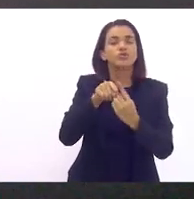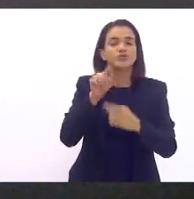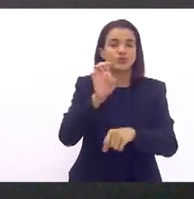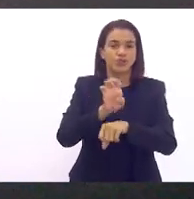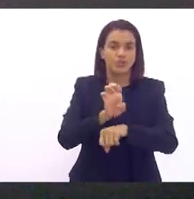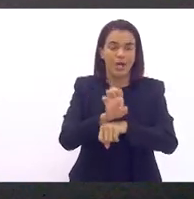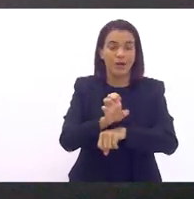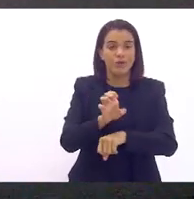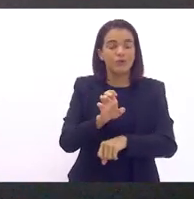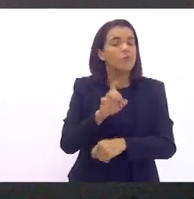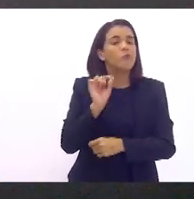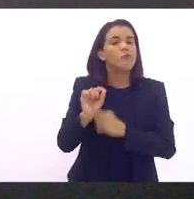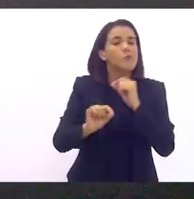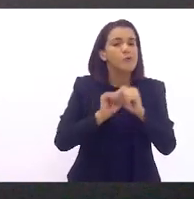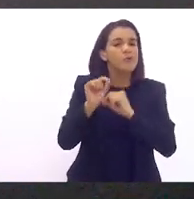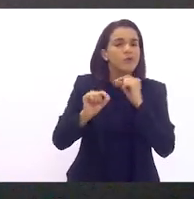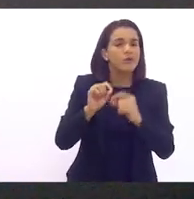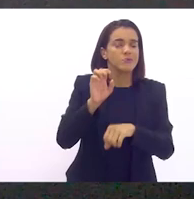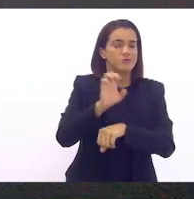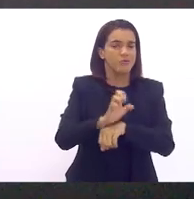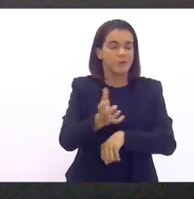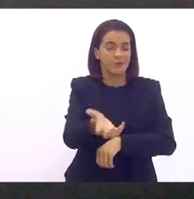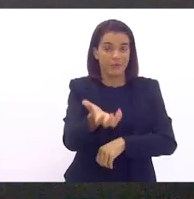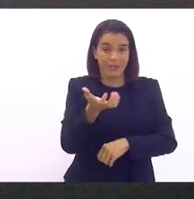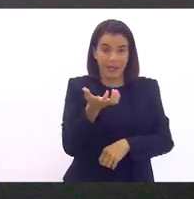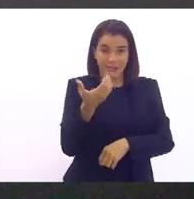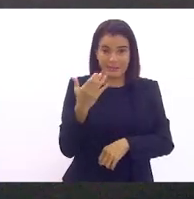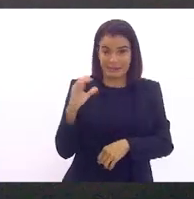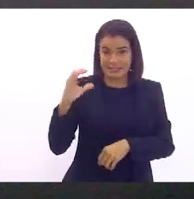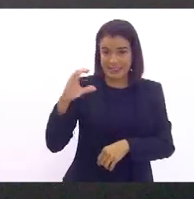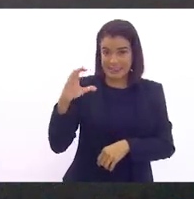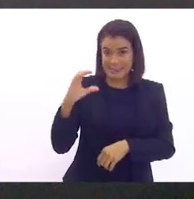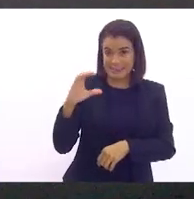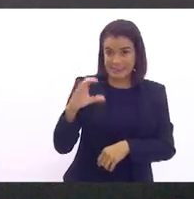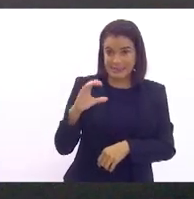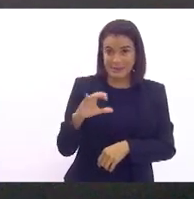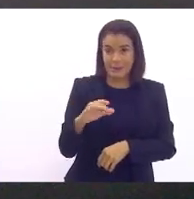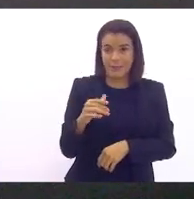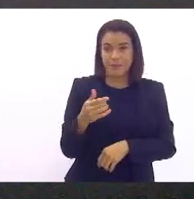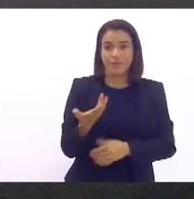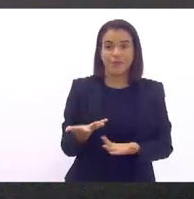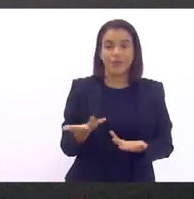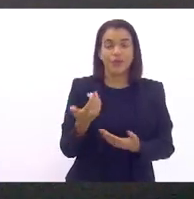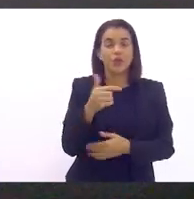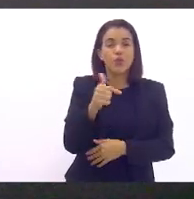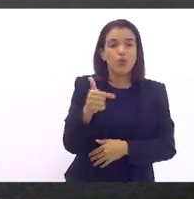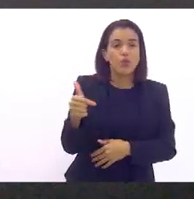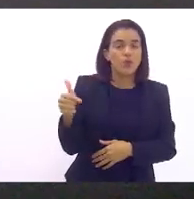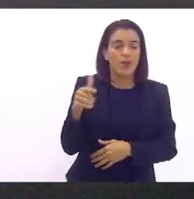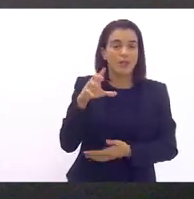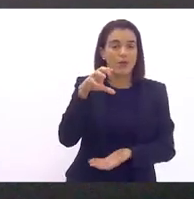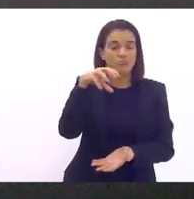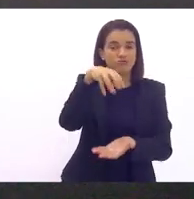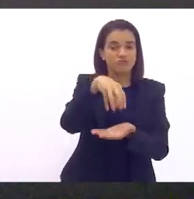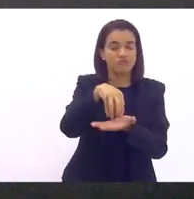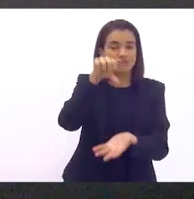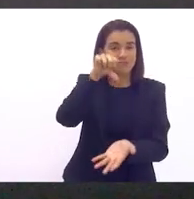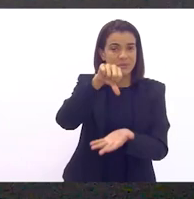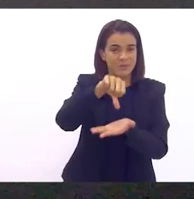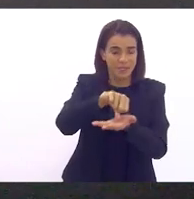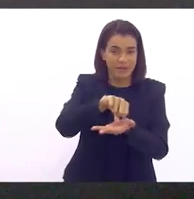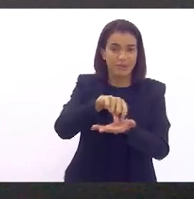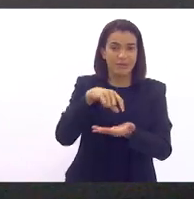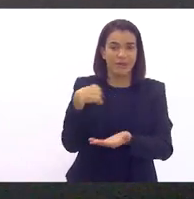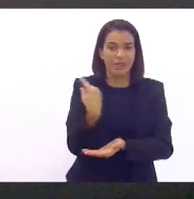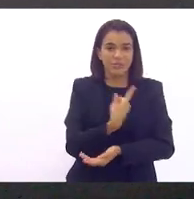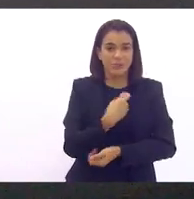a gente se ressente muito aqui no Rio de Janeiro disso não tem um eixo amalgamador tem um centro no qual a gente possa se